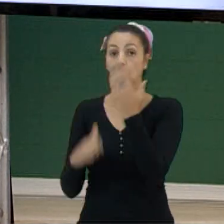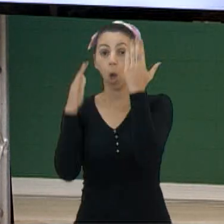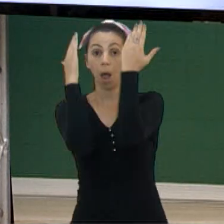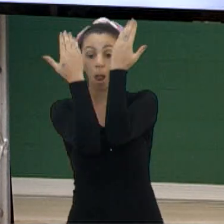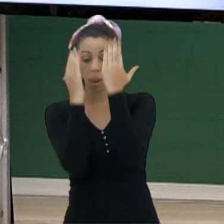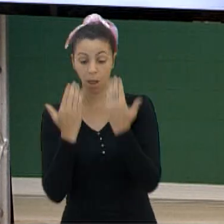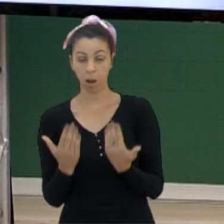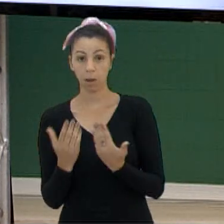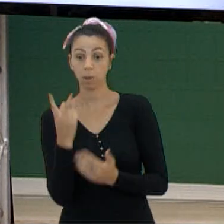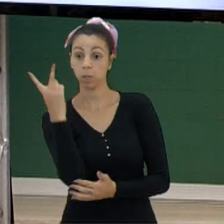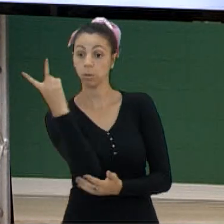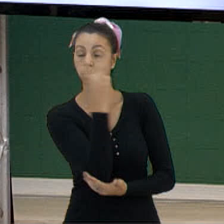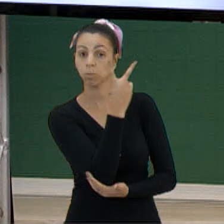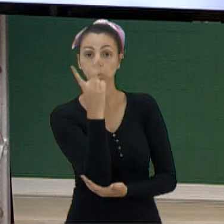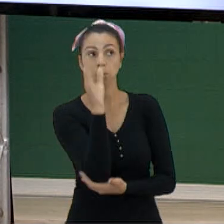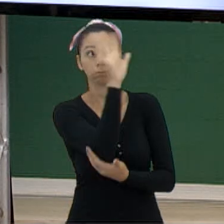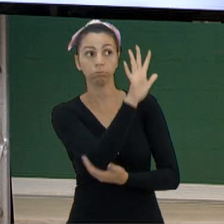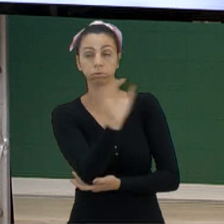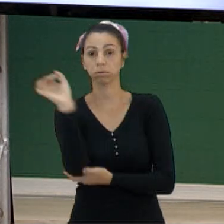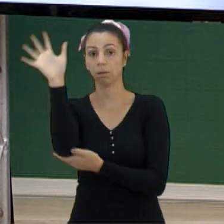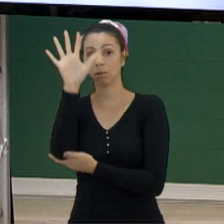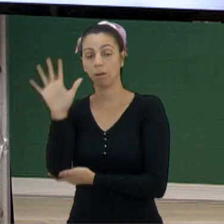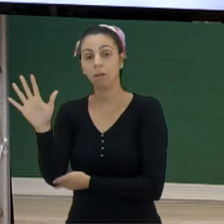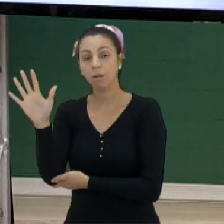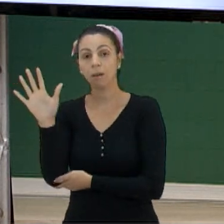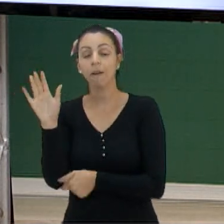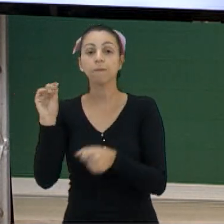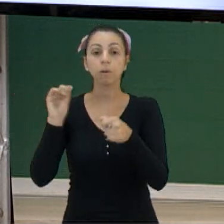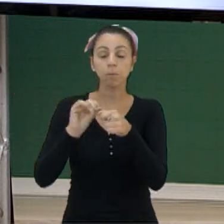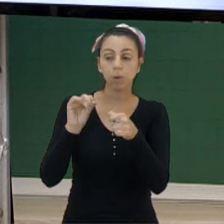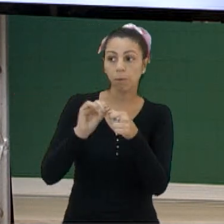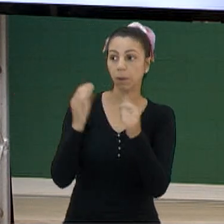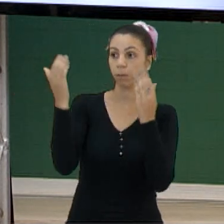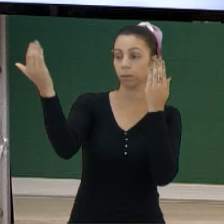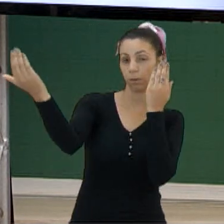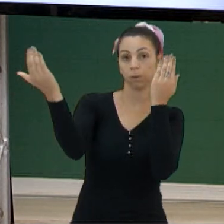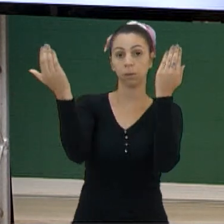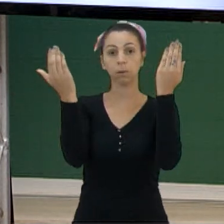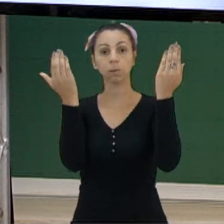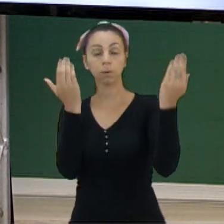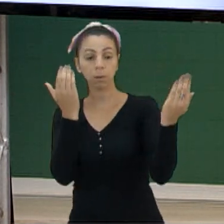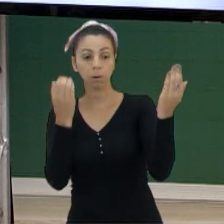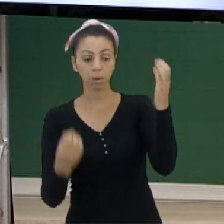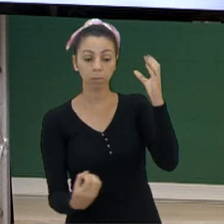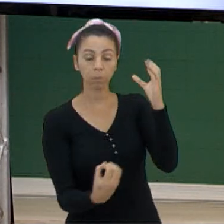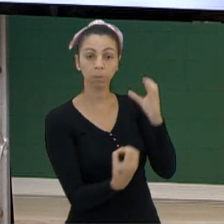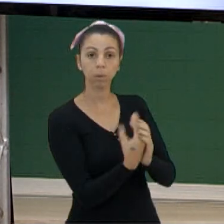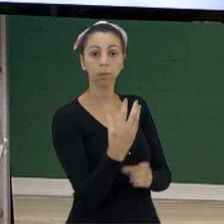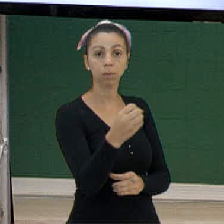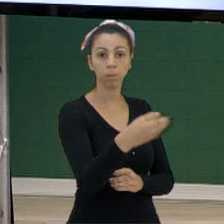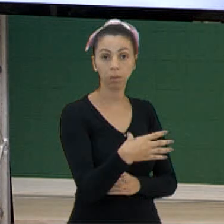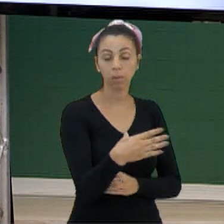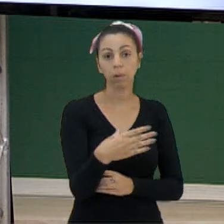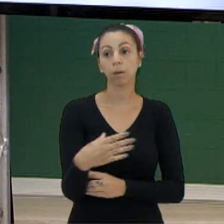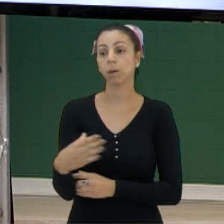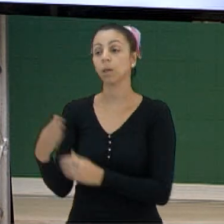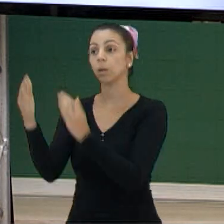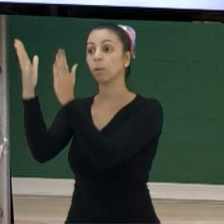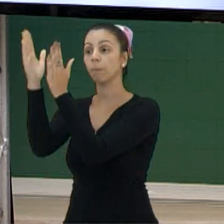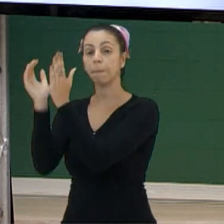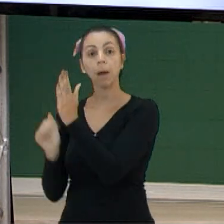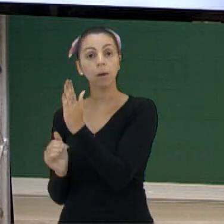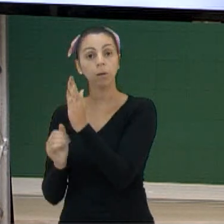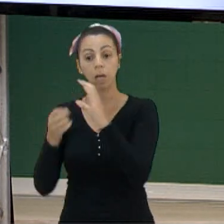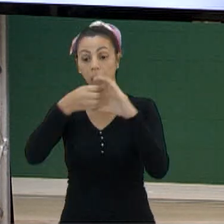Analise as duas obras a seguir. Faça uma comparação entre o Renascimento e o Barroco, impondo as características dessas